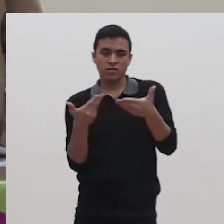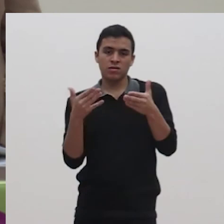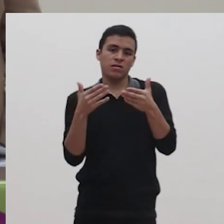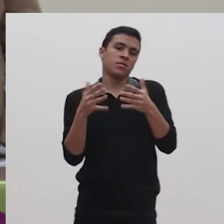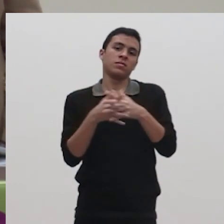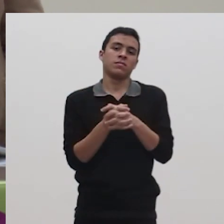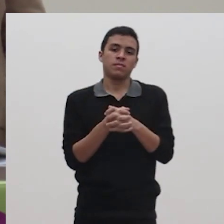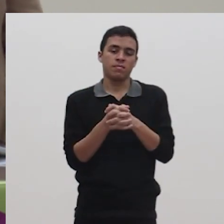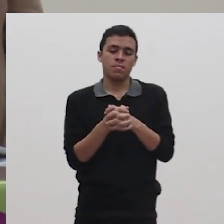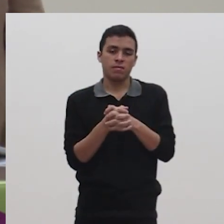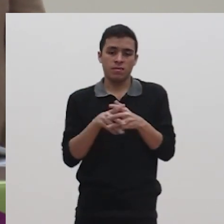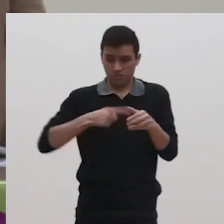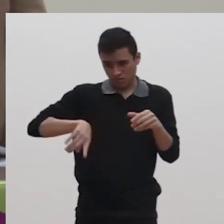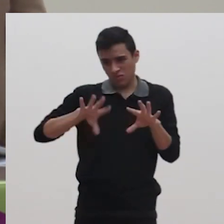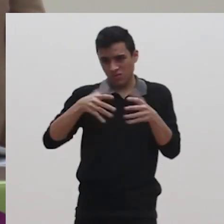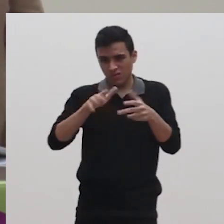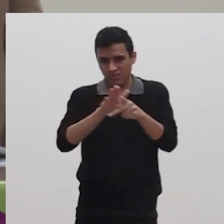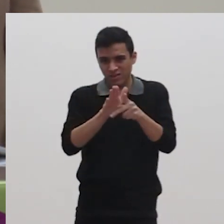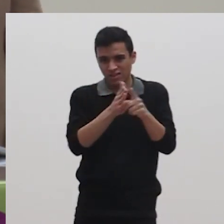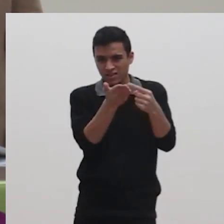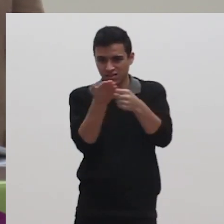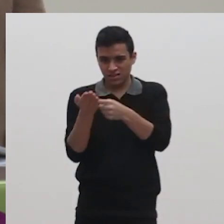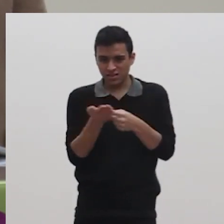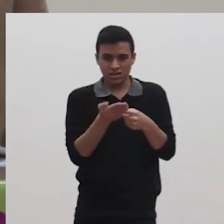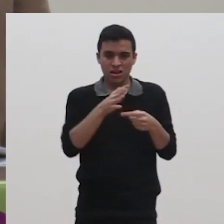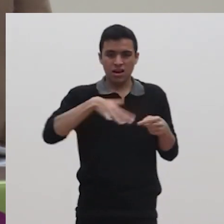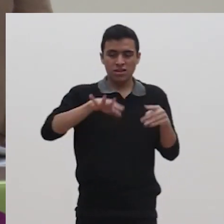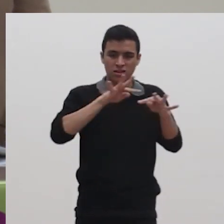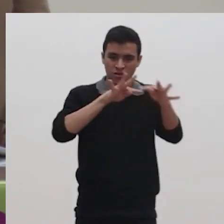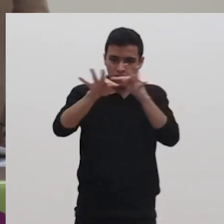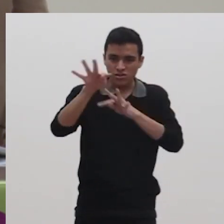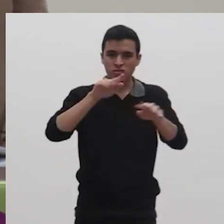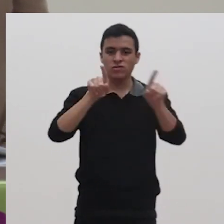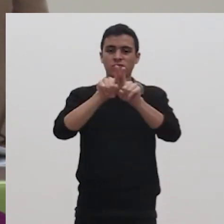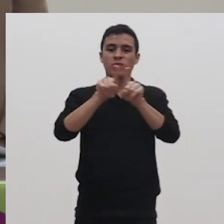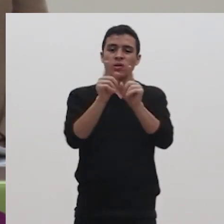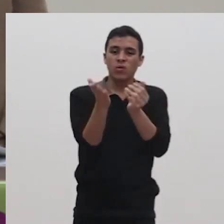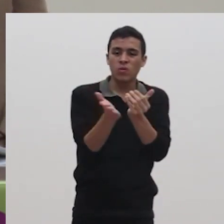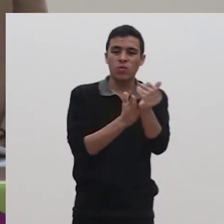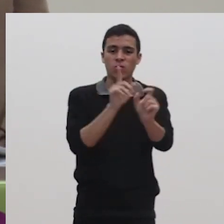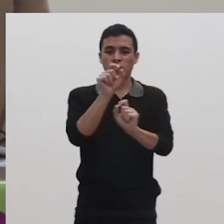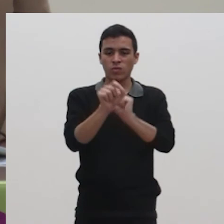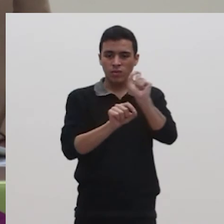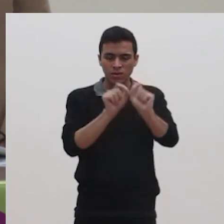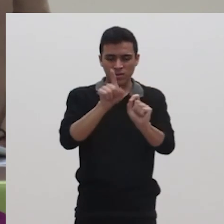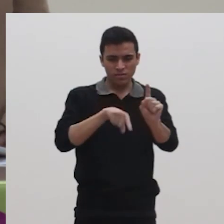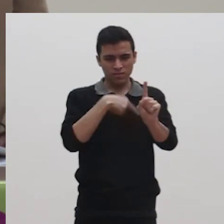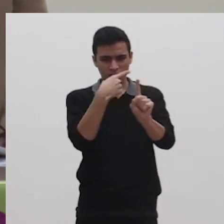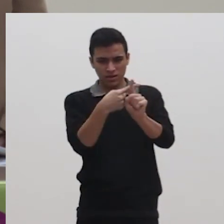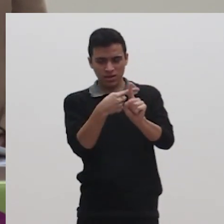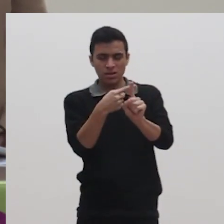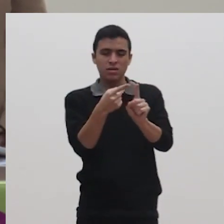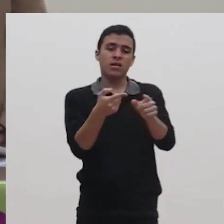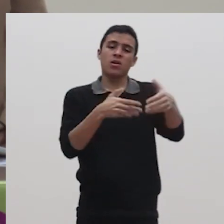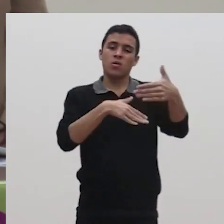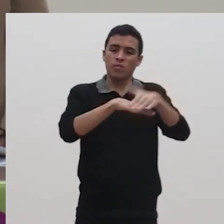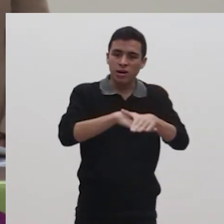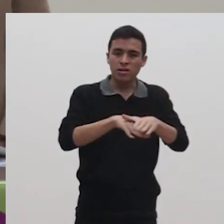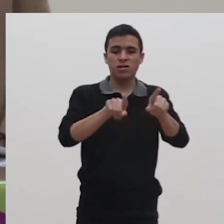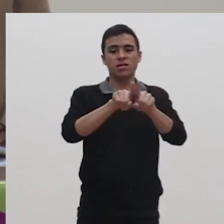da lei do marco legal de ciência e tecnologia, e começar a ser mais audazes na